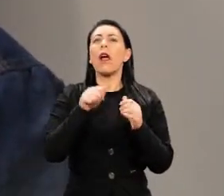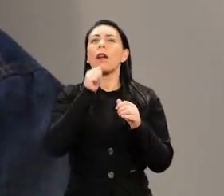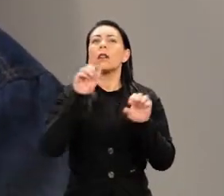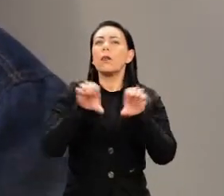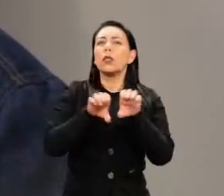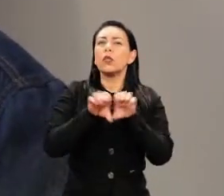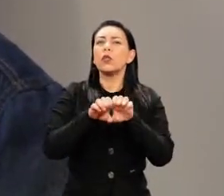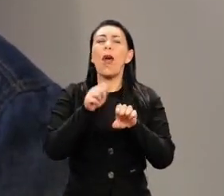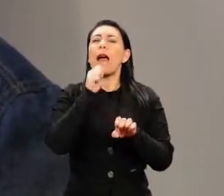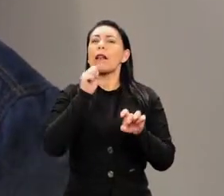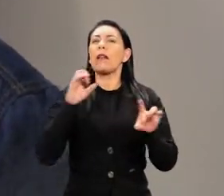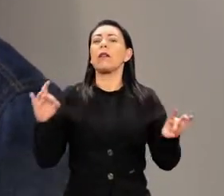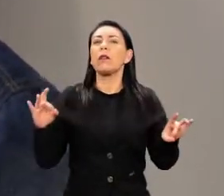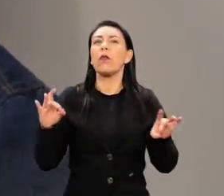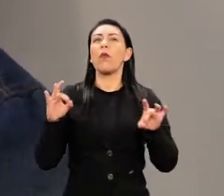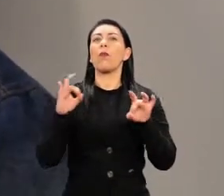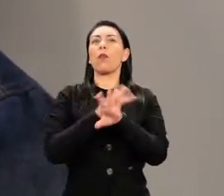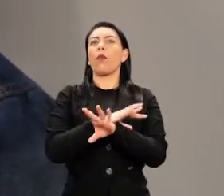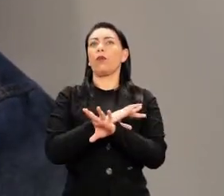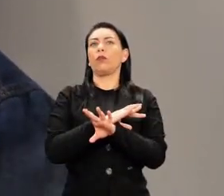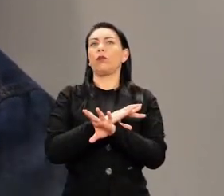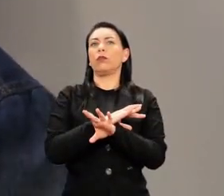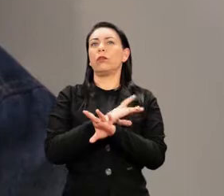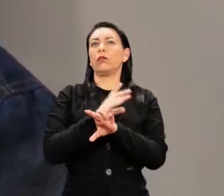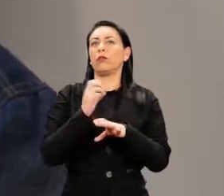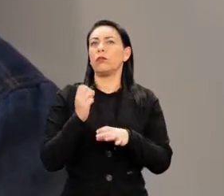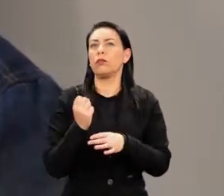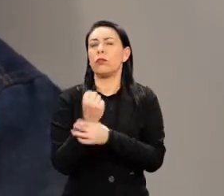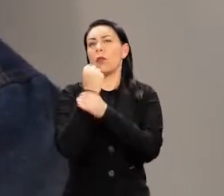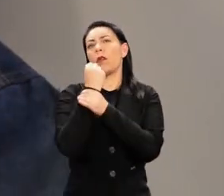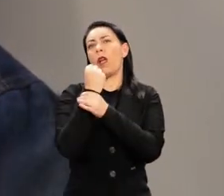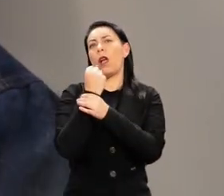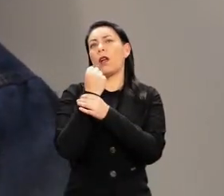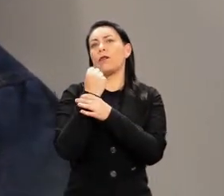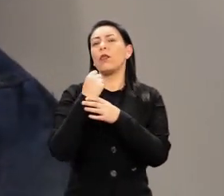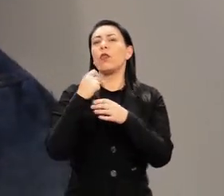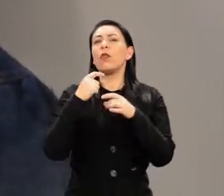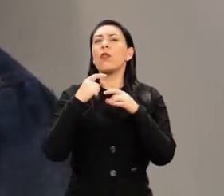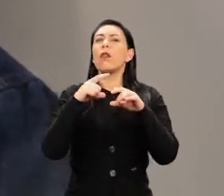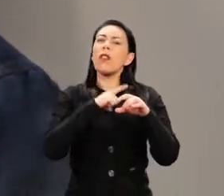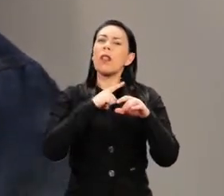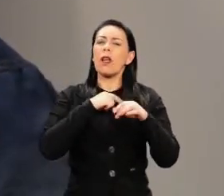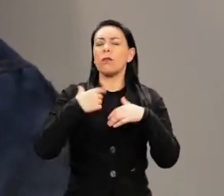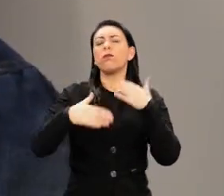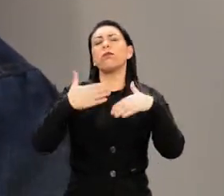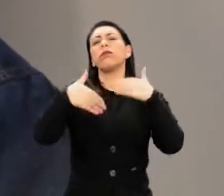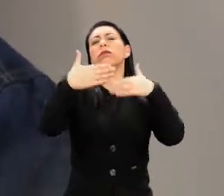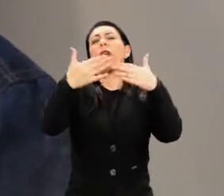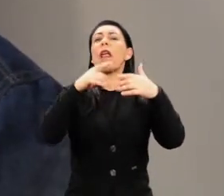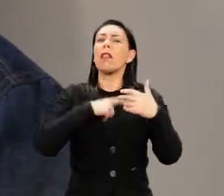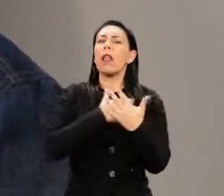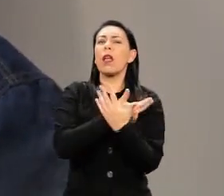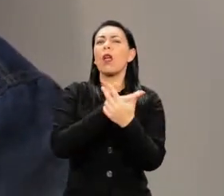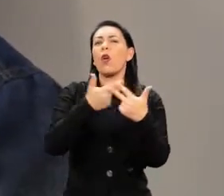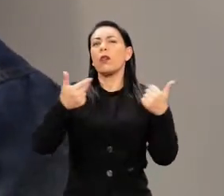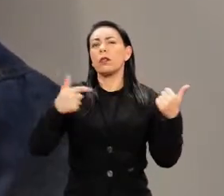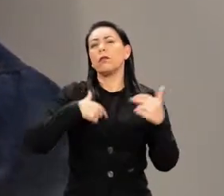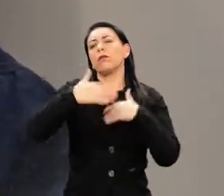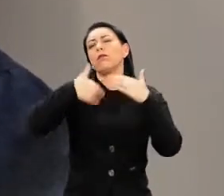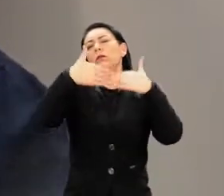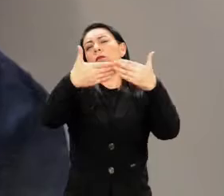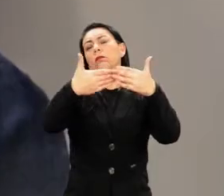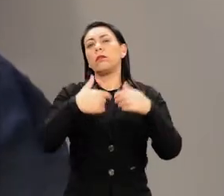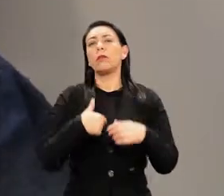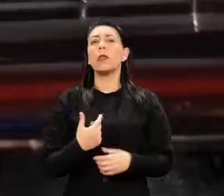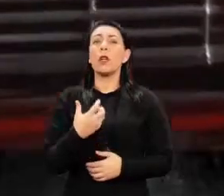que ainda não é totalmente consolidada como sustentável como um negócio sustentável está em crescimento têm coisas acontecendo